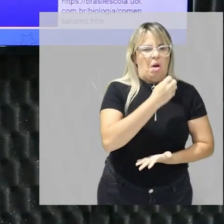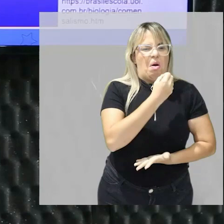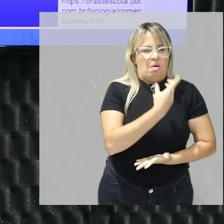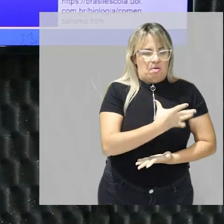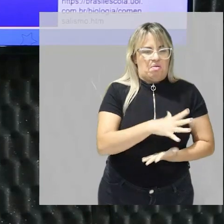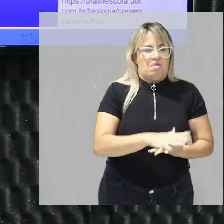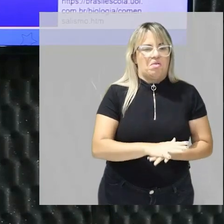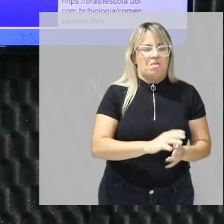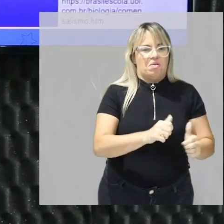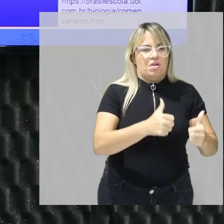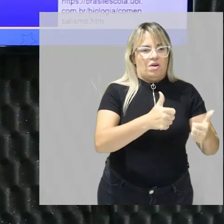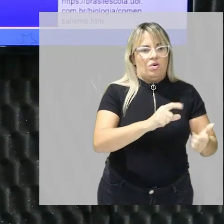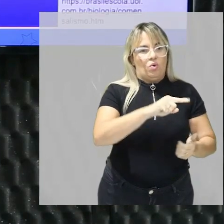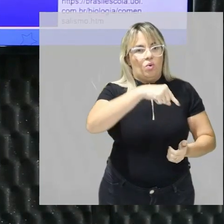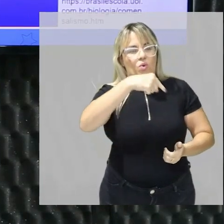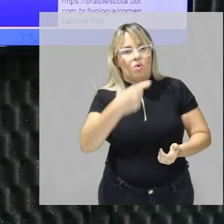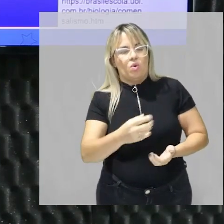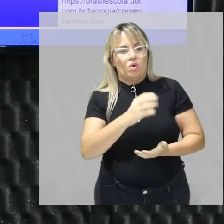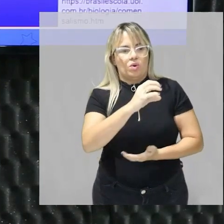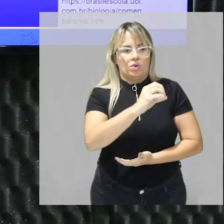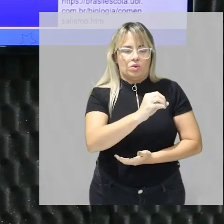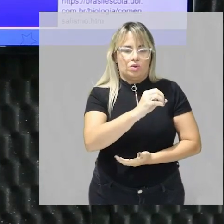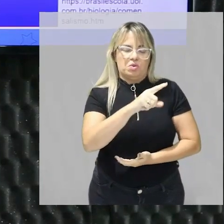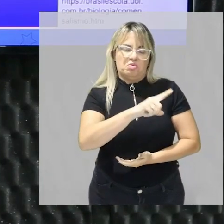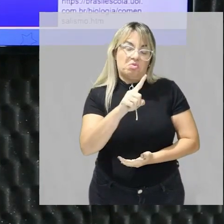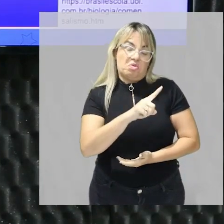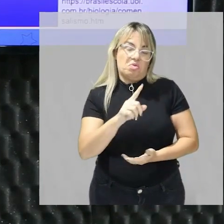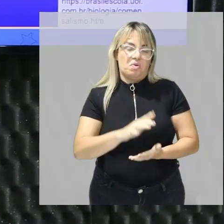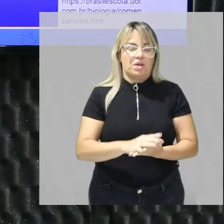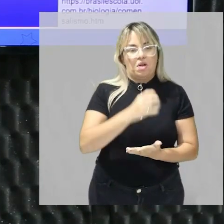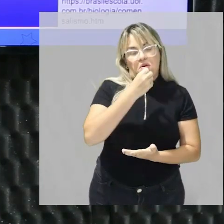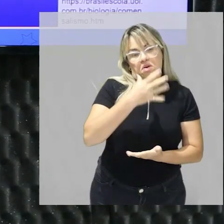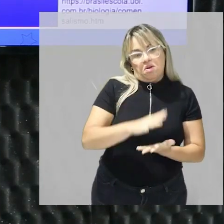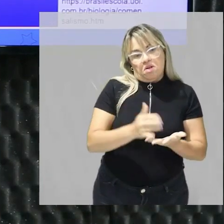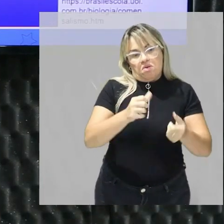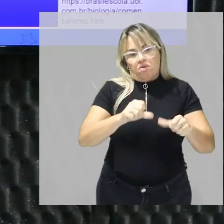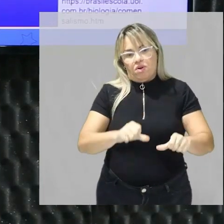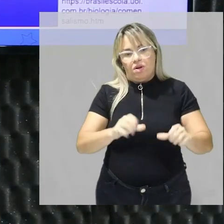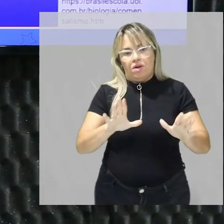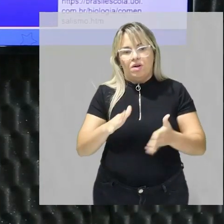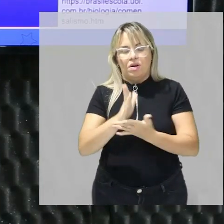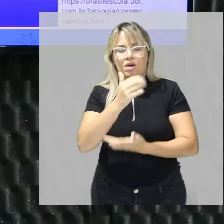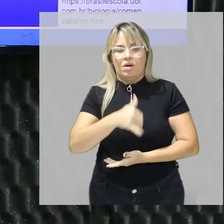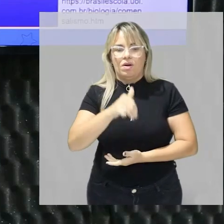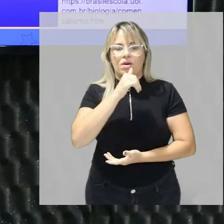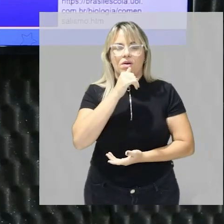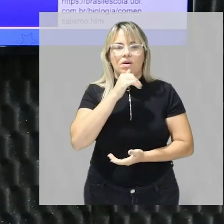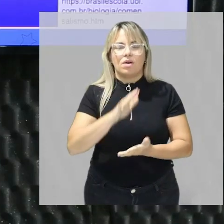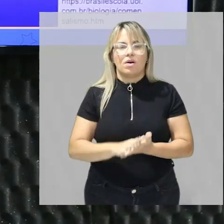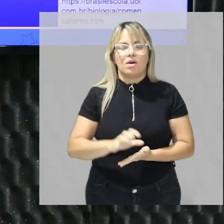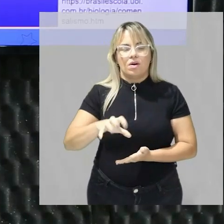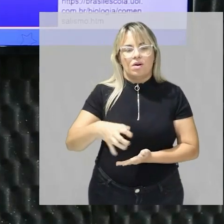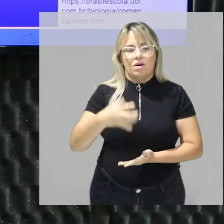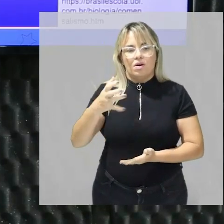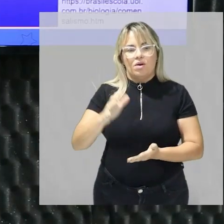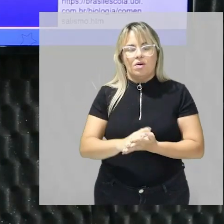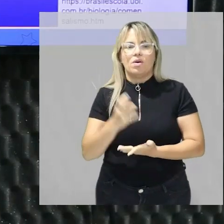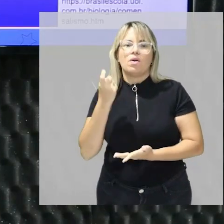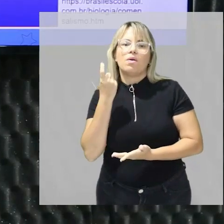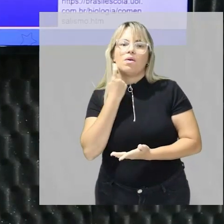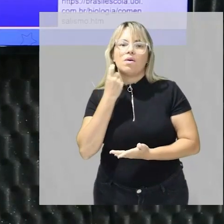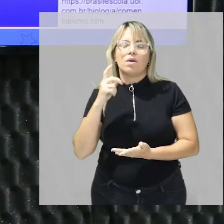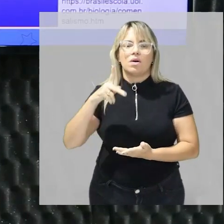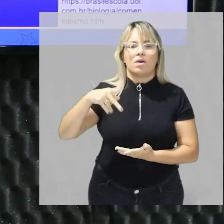outro não é beneficiado e nem é prejudicado. É o exemplo que ocorre com o peixe